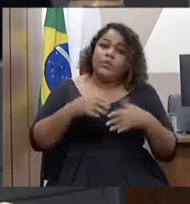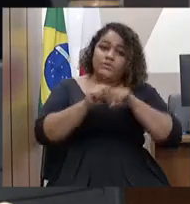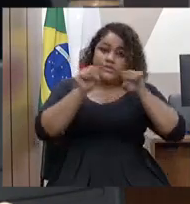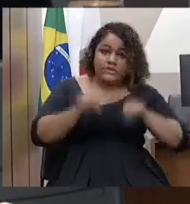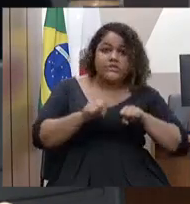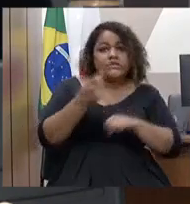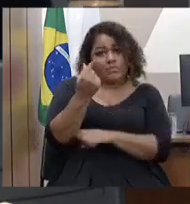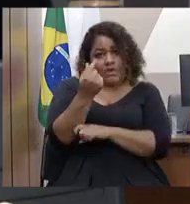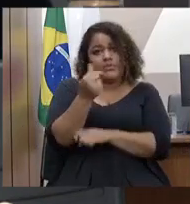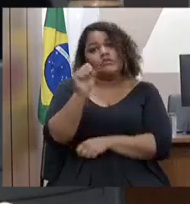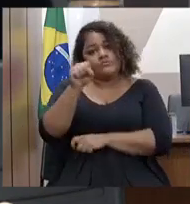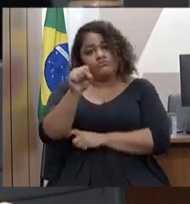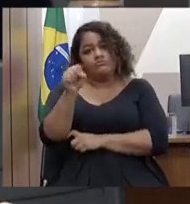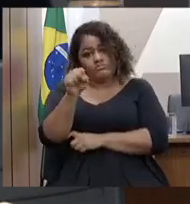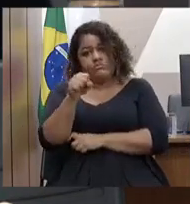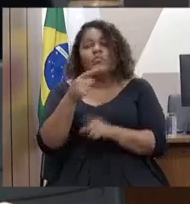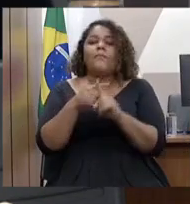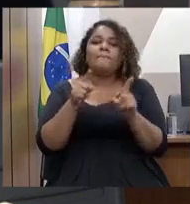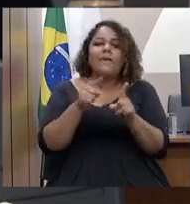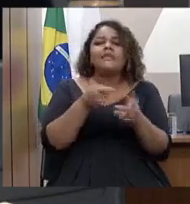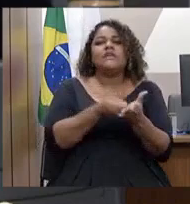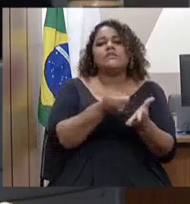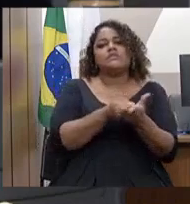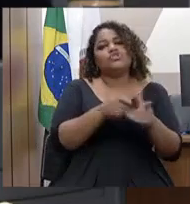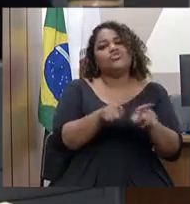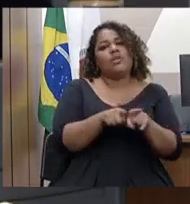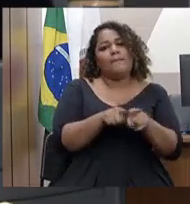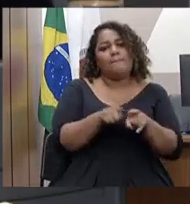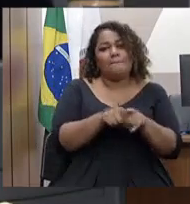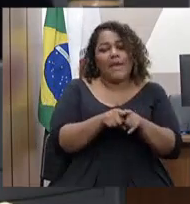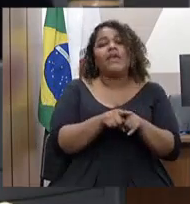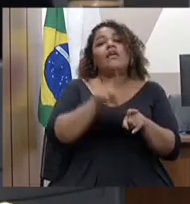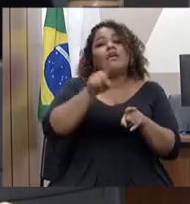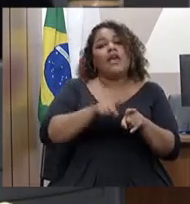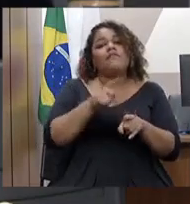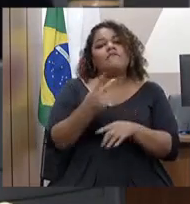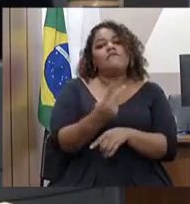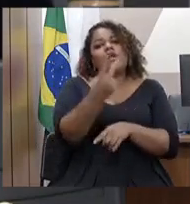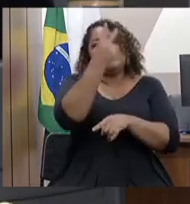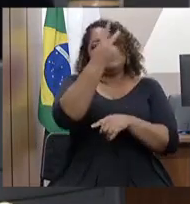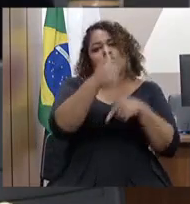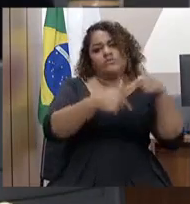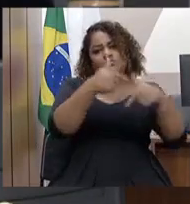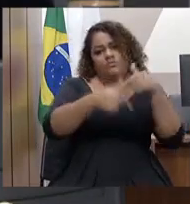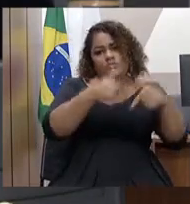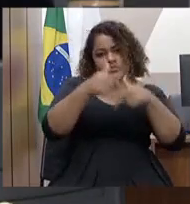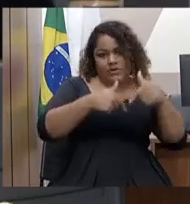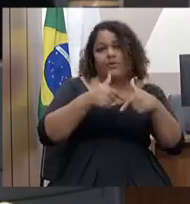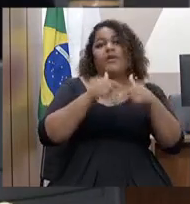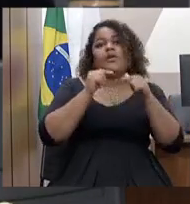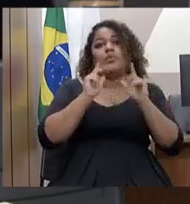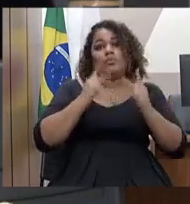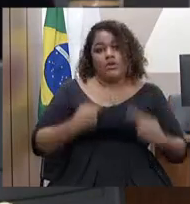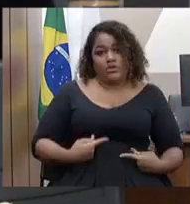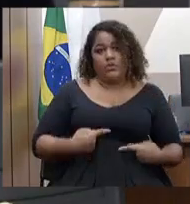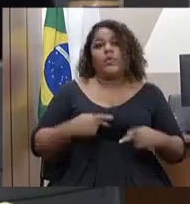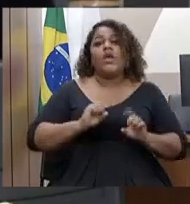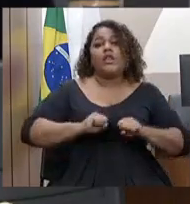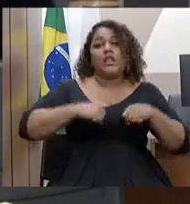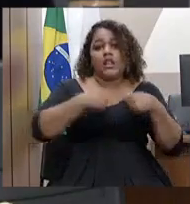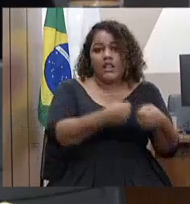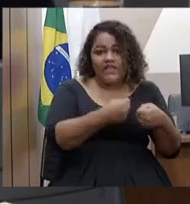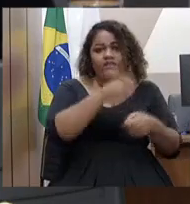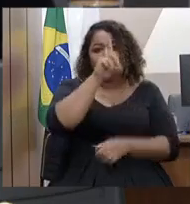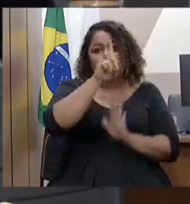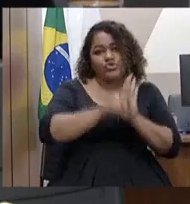que haja essa valorização do trabalho humano Observe se a função social da propriedade e a defesa do meio ambiente então isso aí é